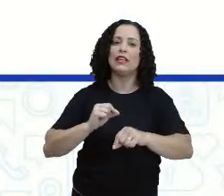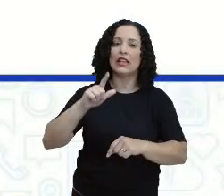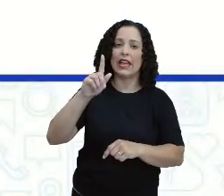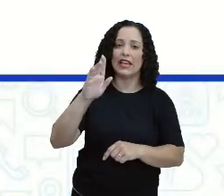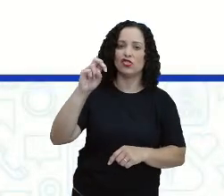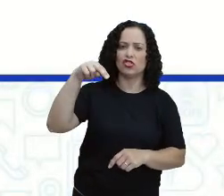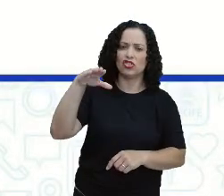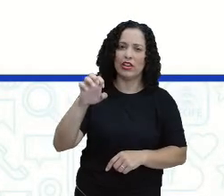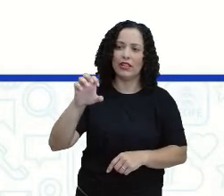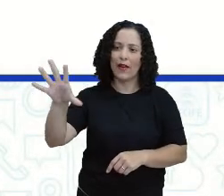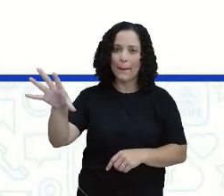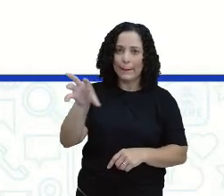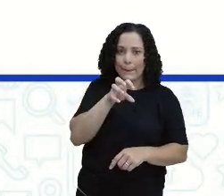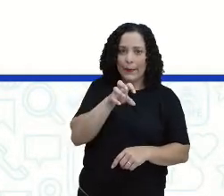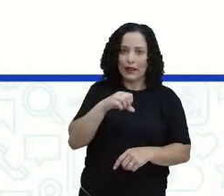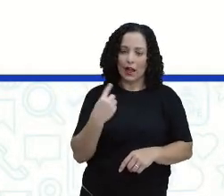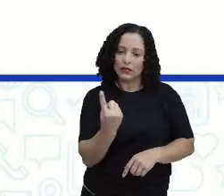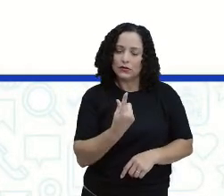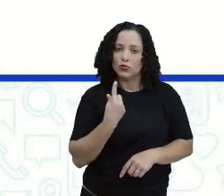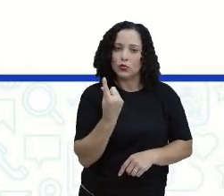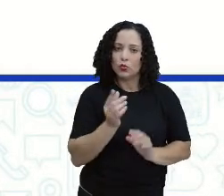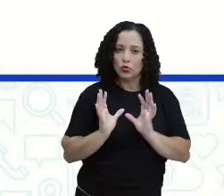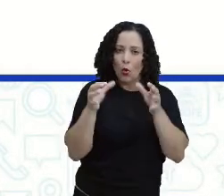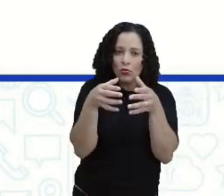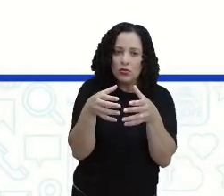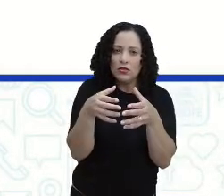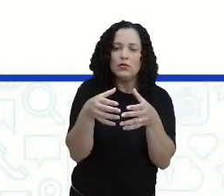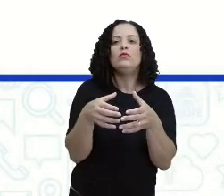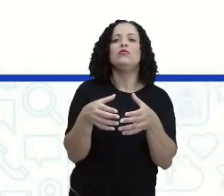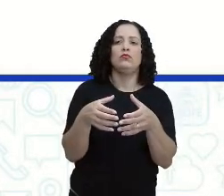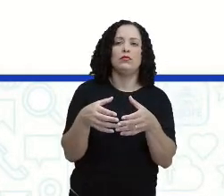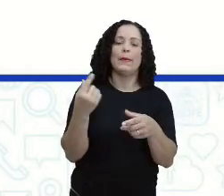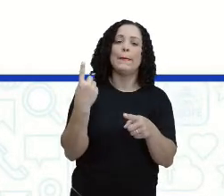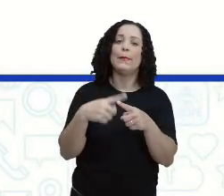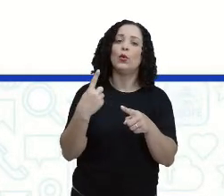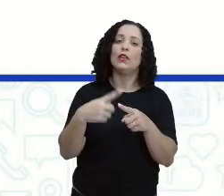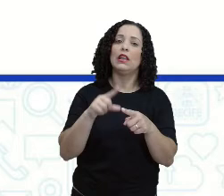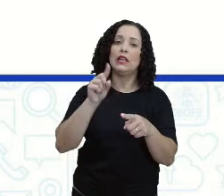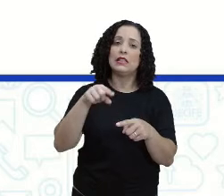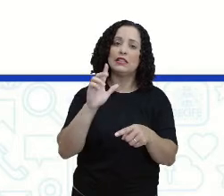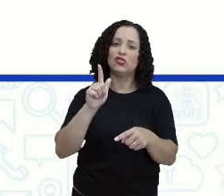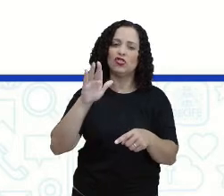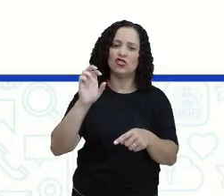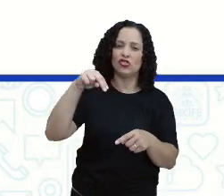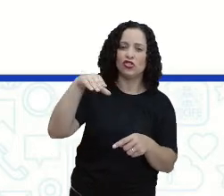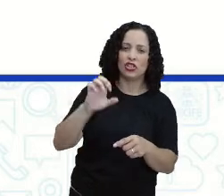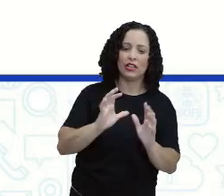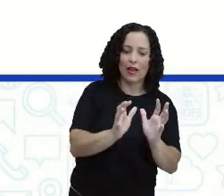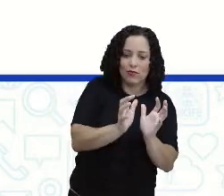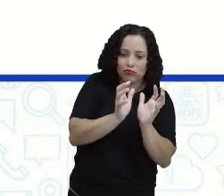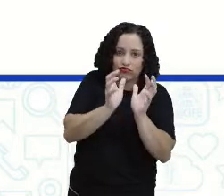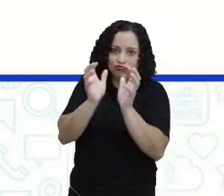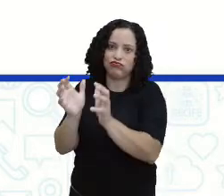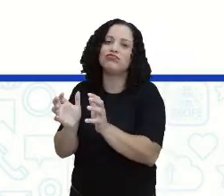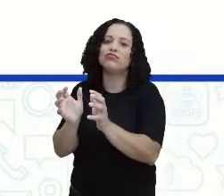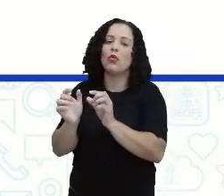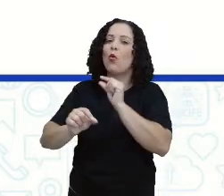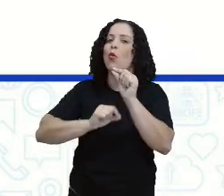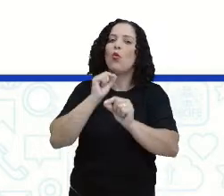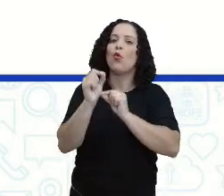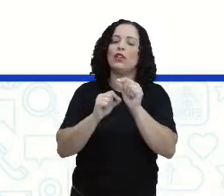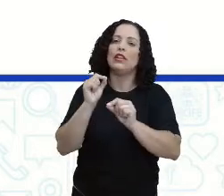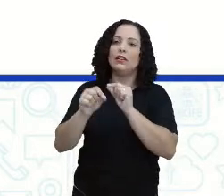esse gene. Por quê? Porque a gente vai botar esse gene, vai inserir esse gene, pessoal,